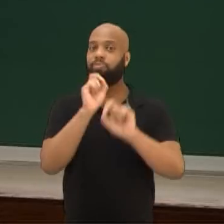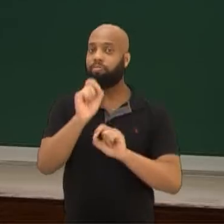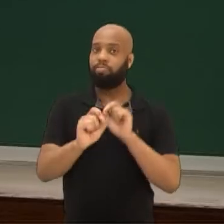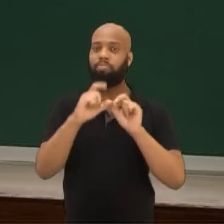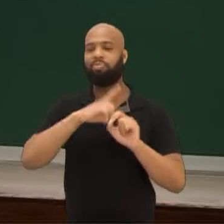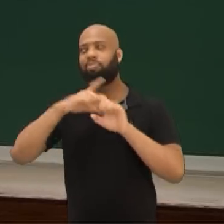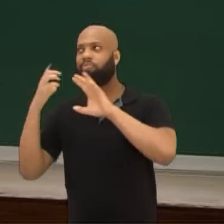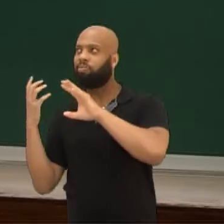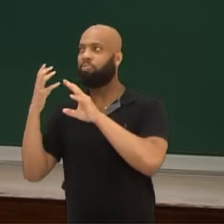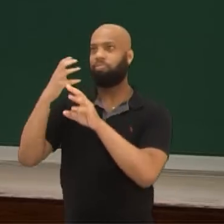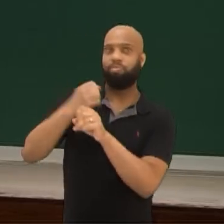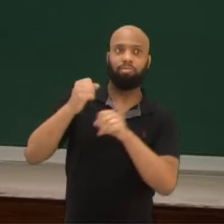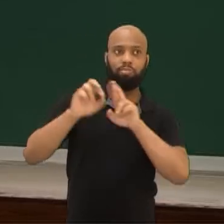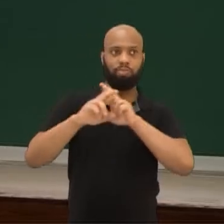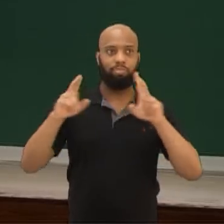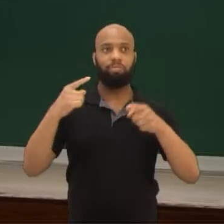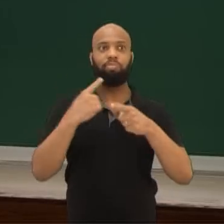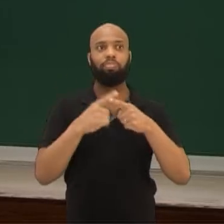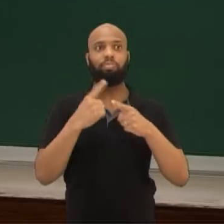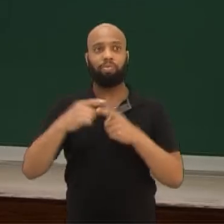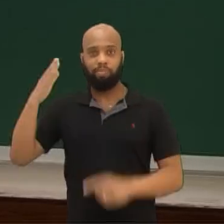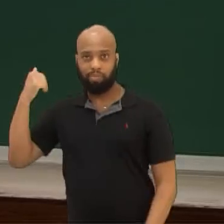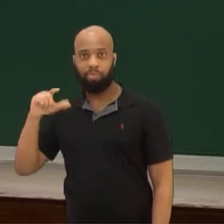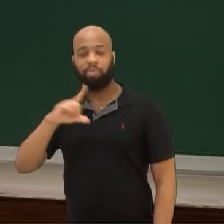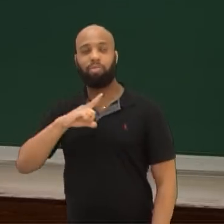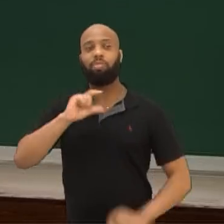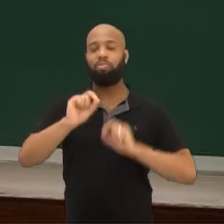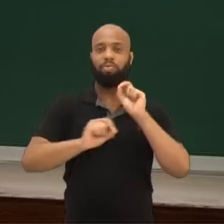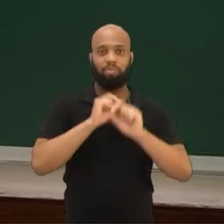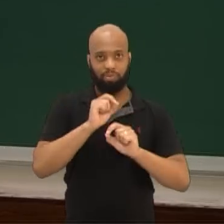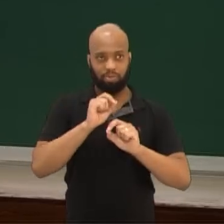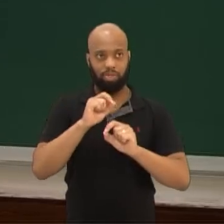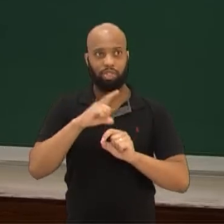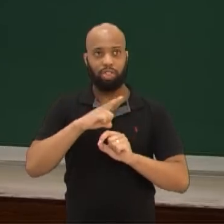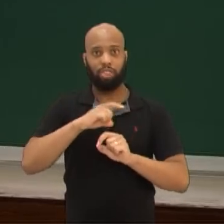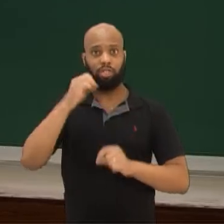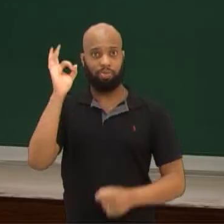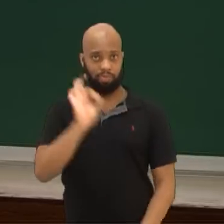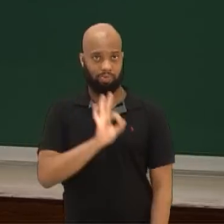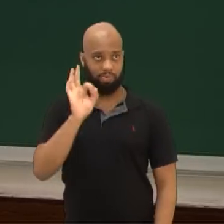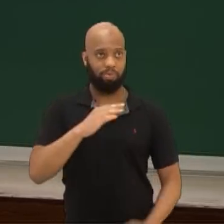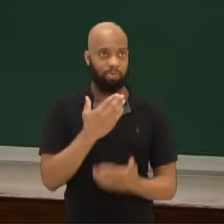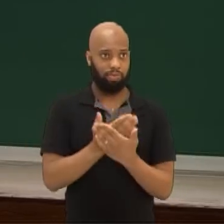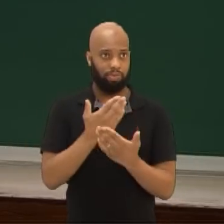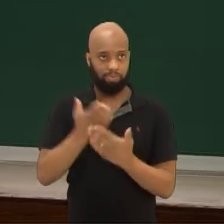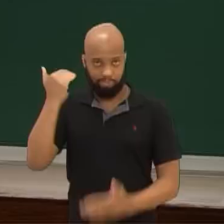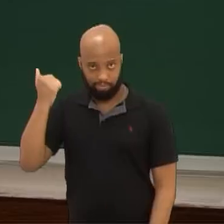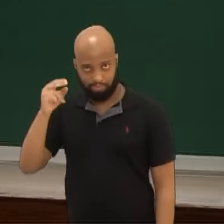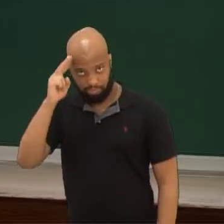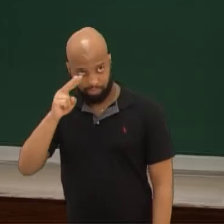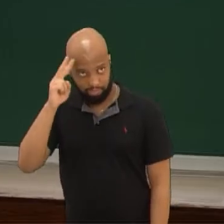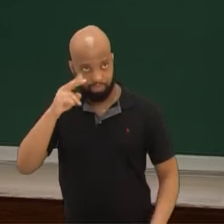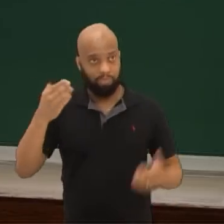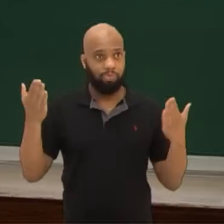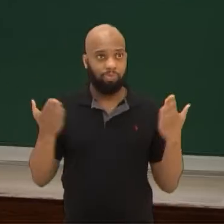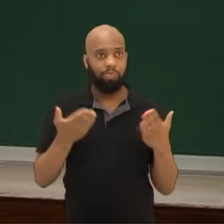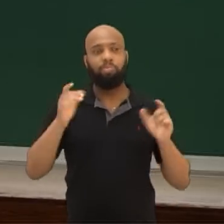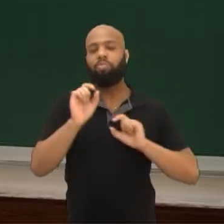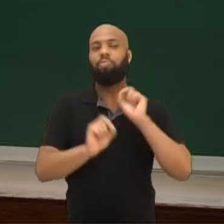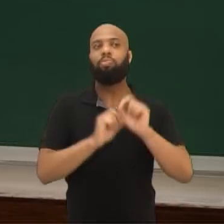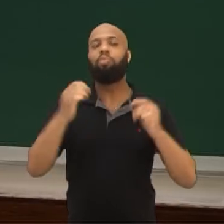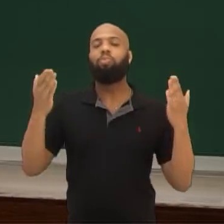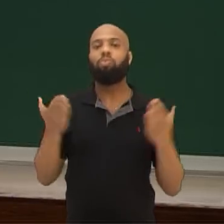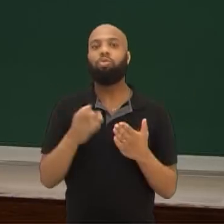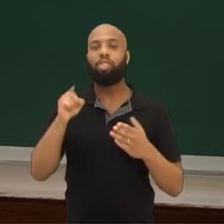uma visão um pouquinho diferente hoje. Porque na última aula a gente estudou o quê? Porcentagens, lembram, né? E na aula de hoje a